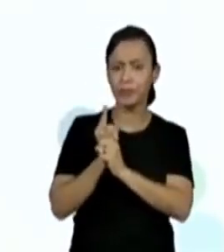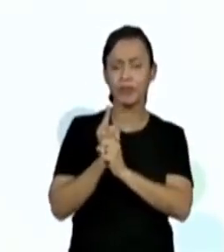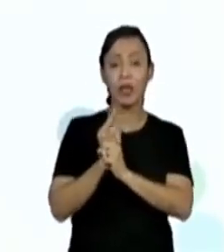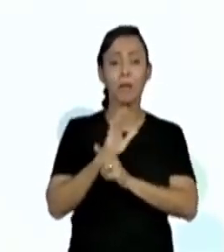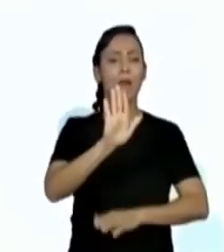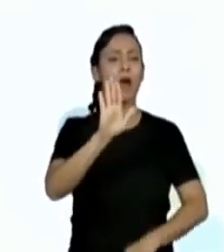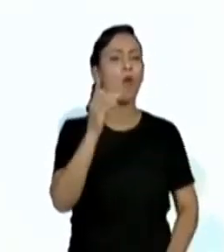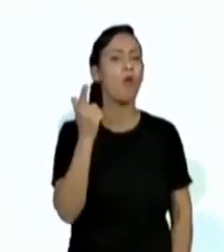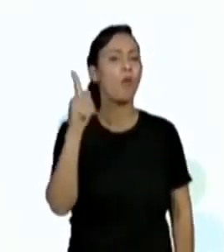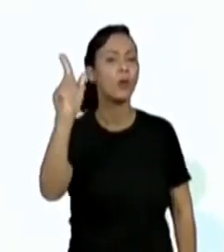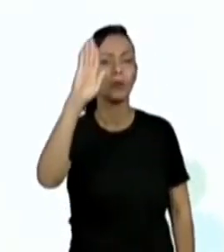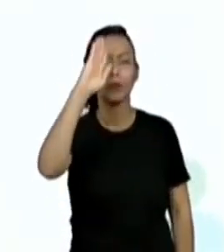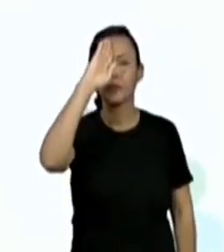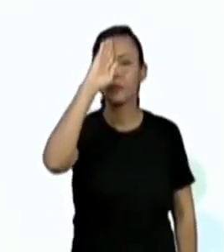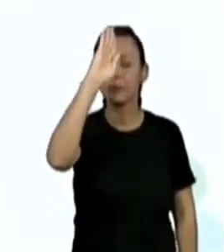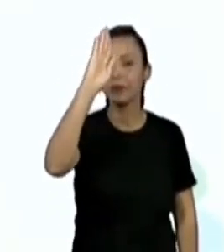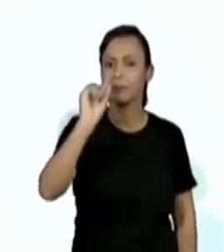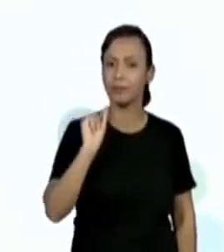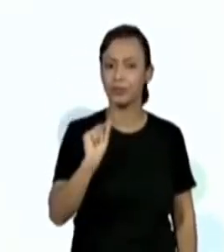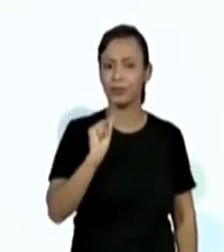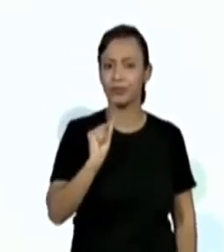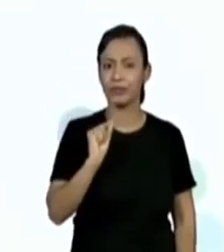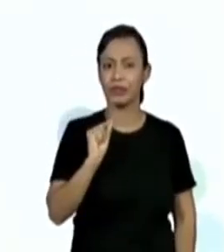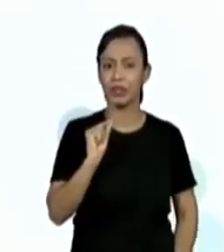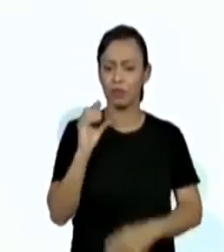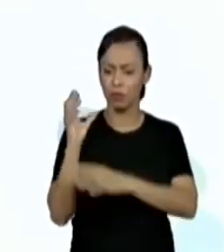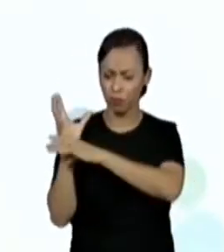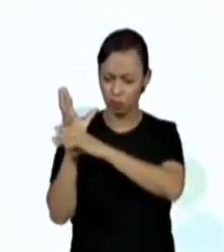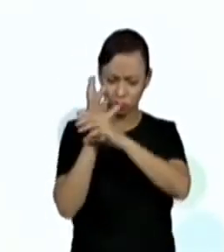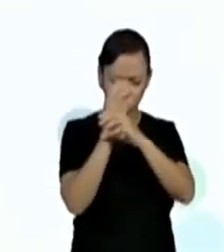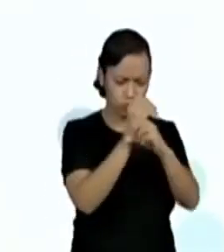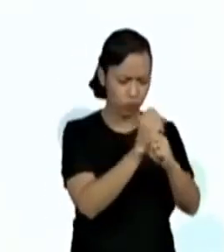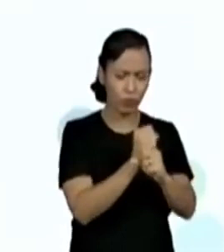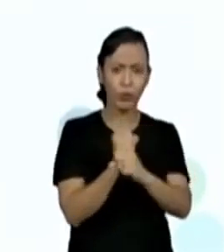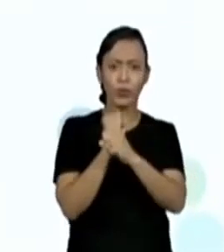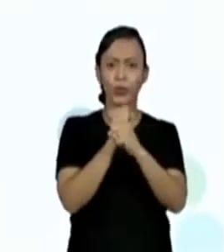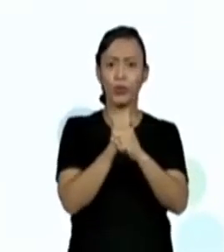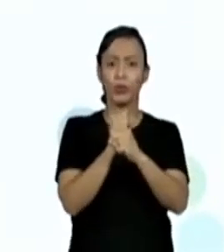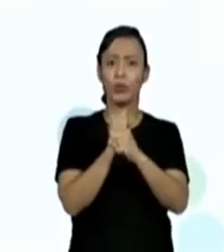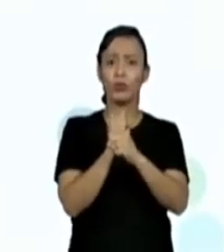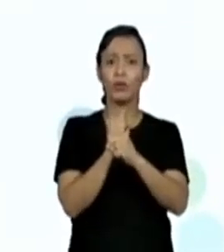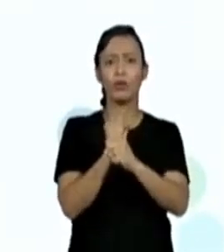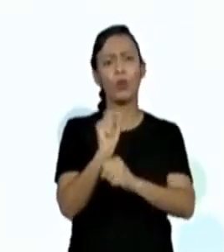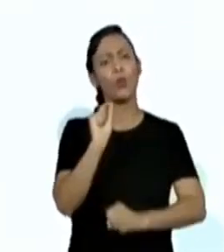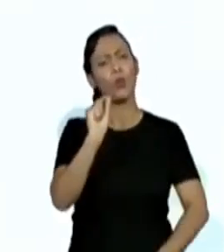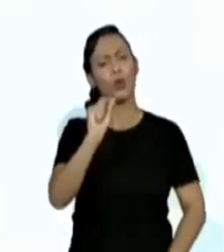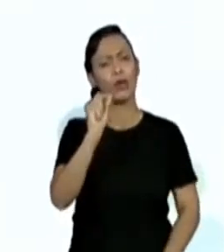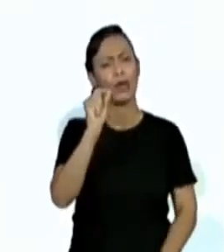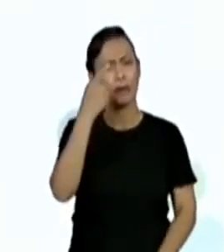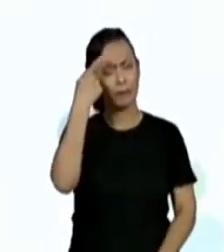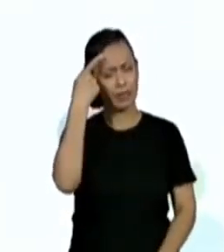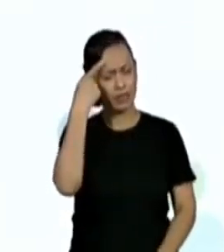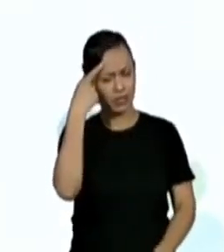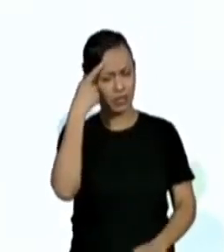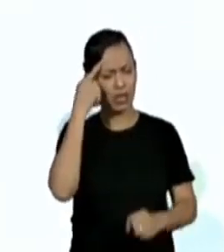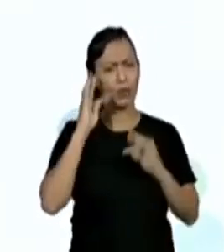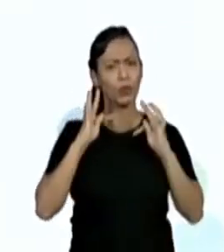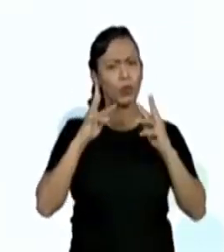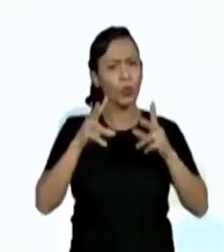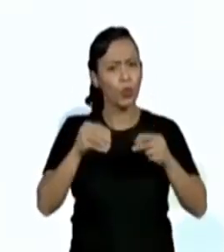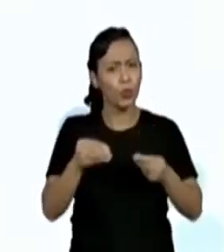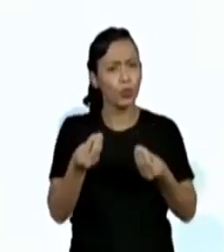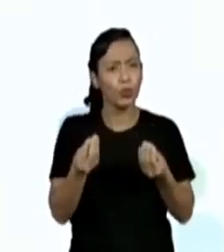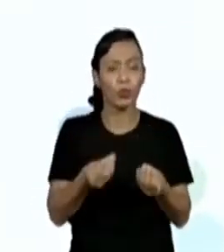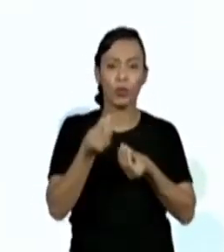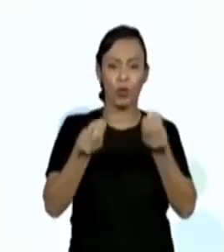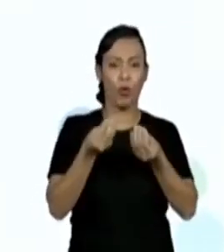destacar ideia de parte de um todo pra gente começar nossa conversa e